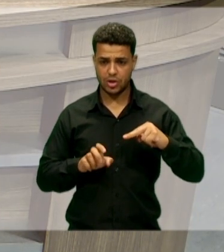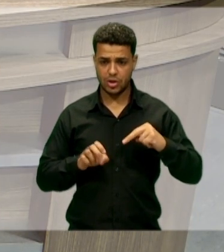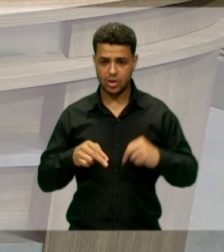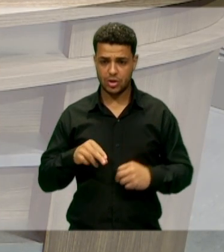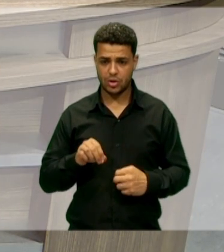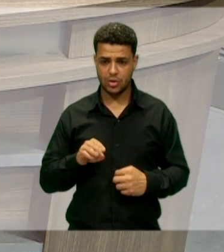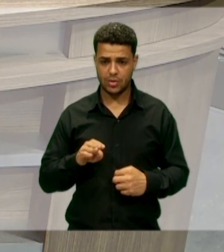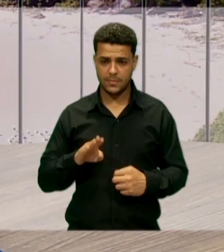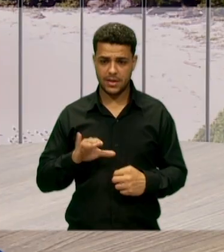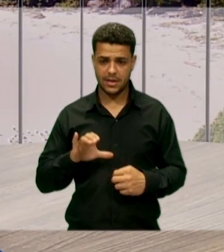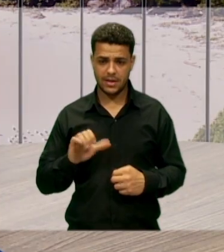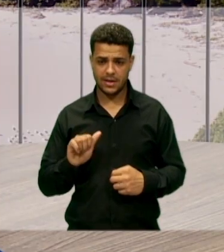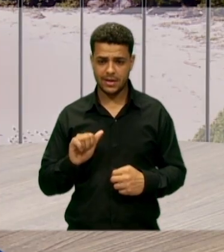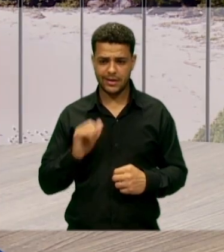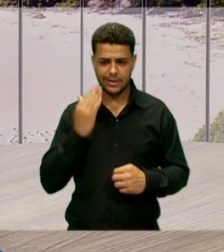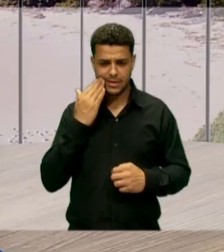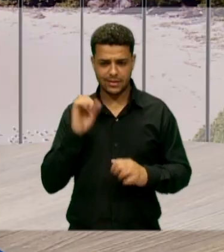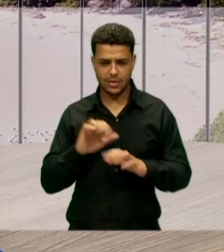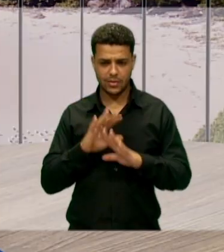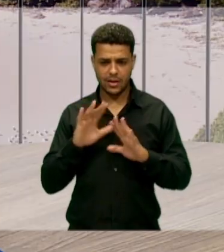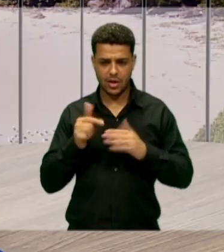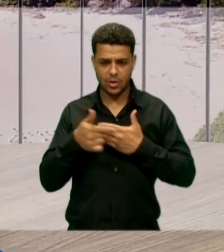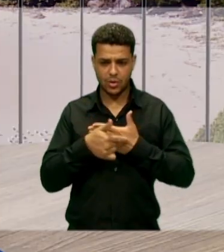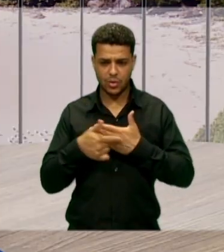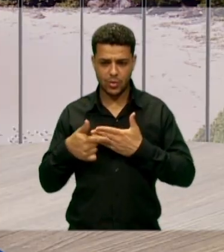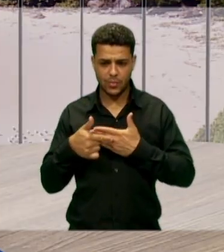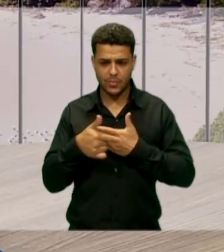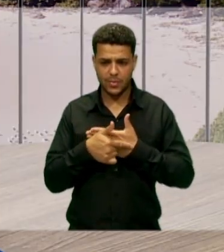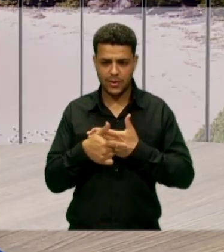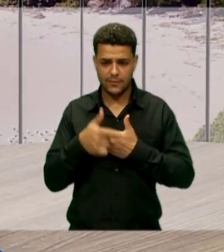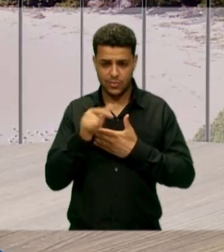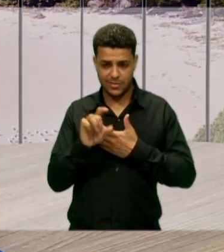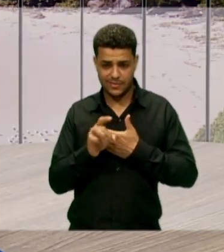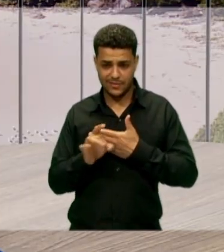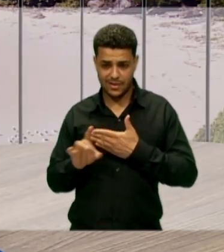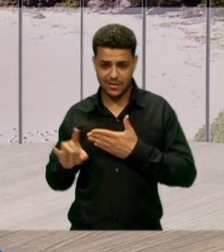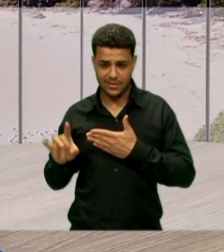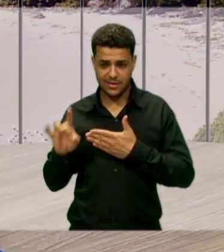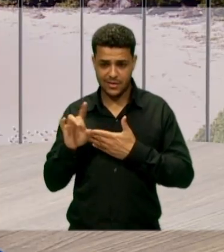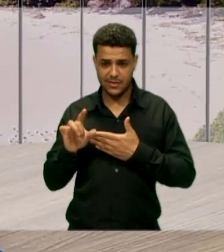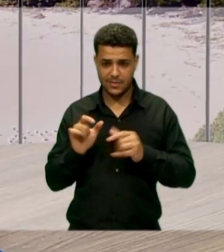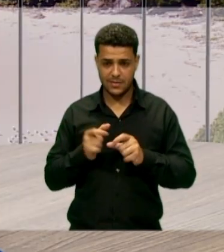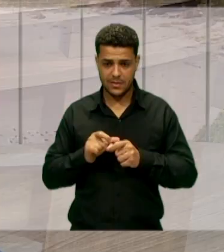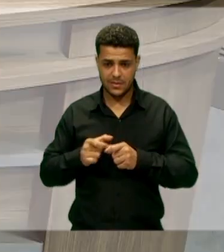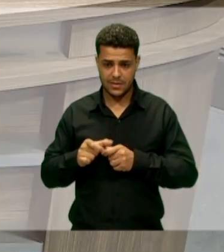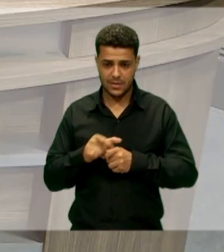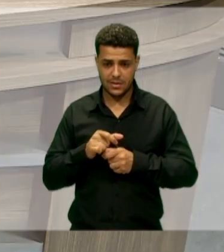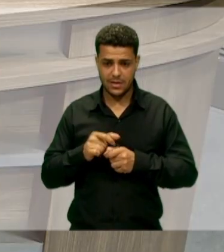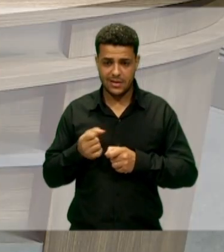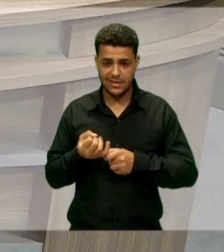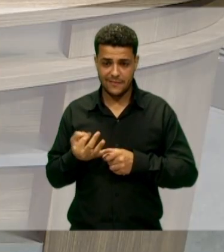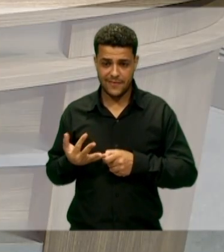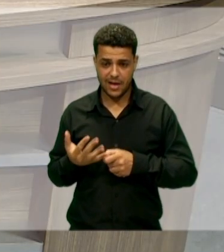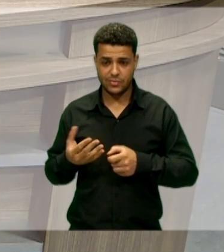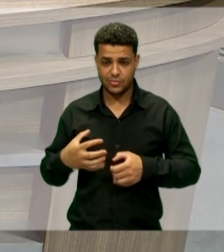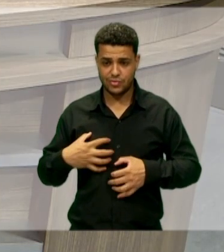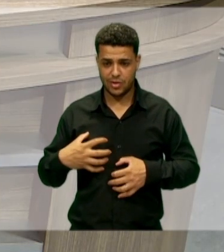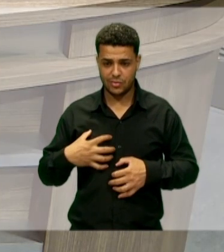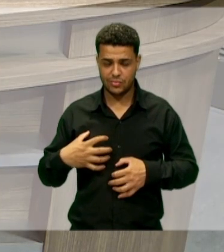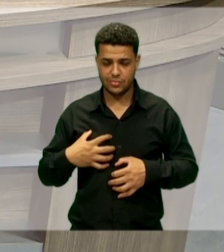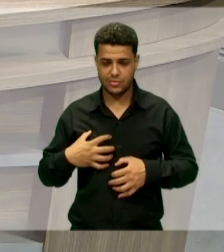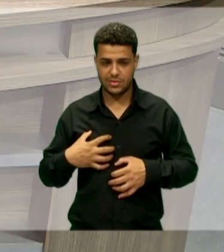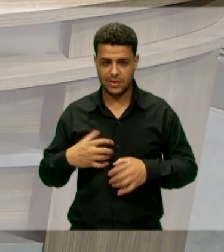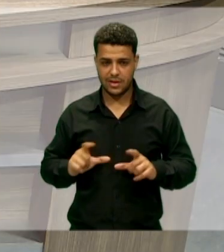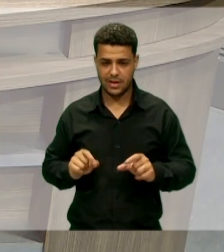A gente entendeu qual é o perfil molecular de diversos tipos de cânceres, né? E isso veio a partir, acho que foi nos